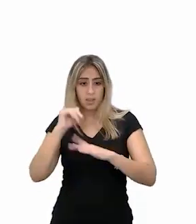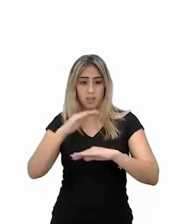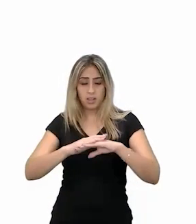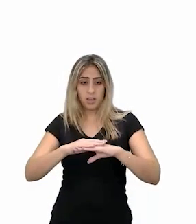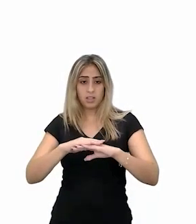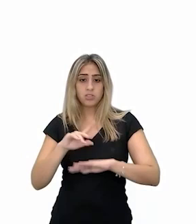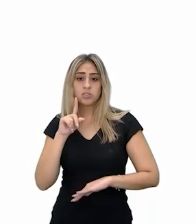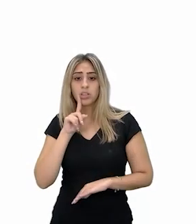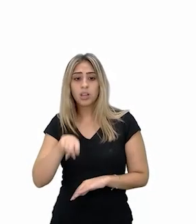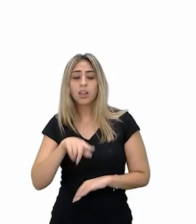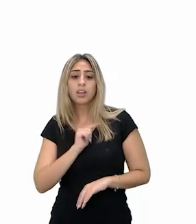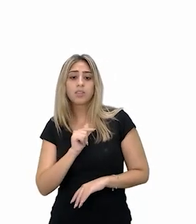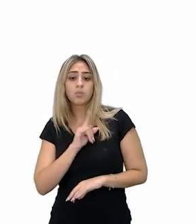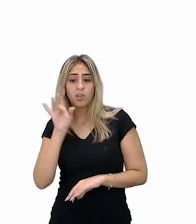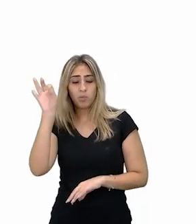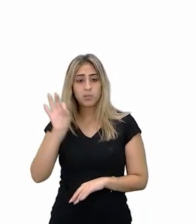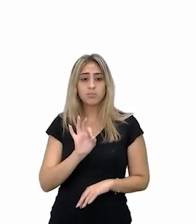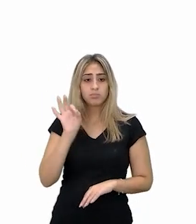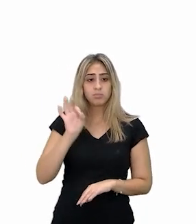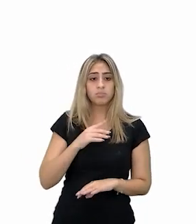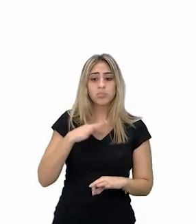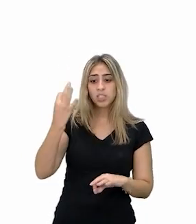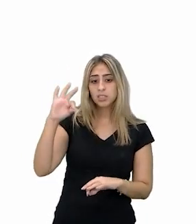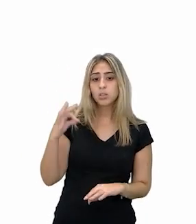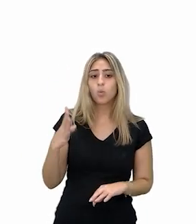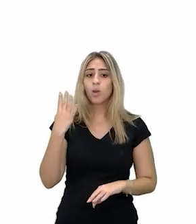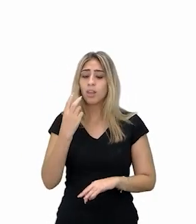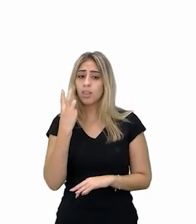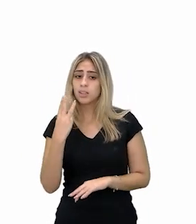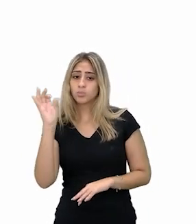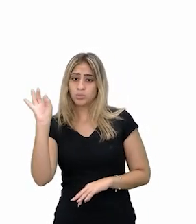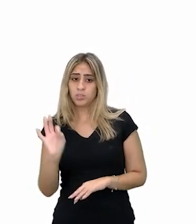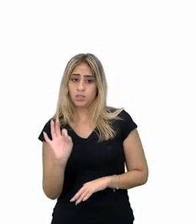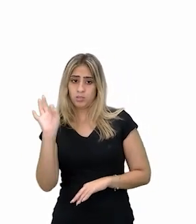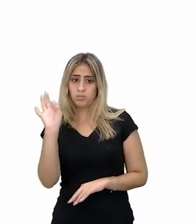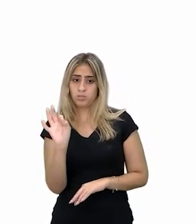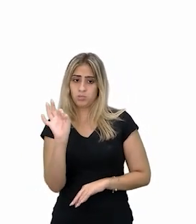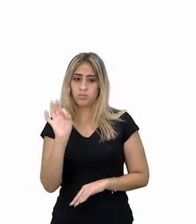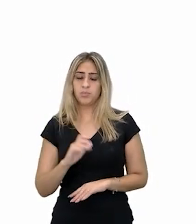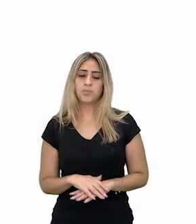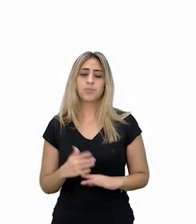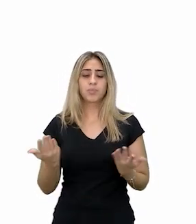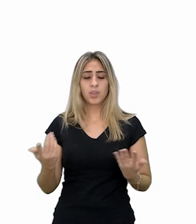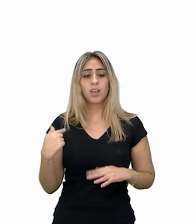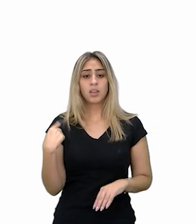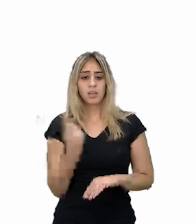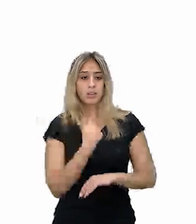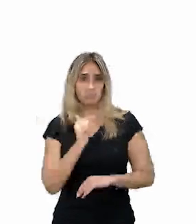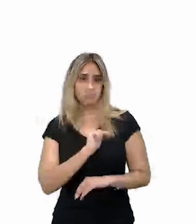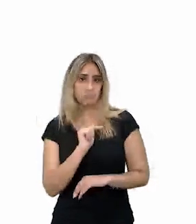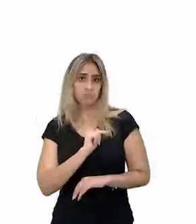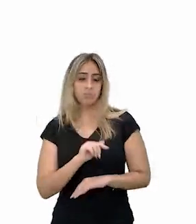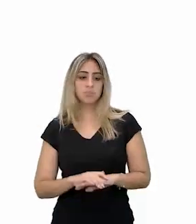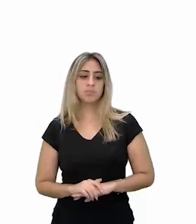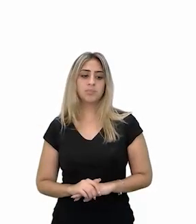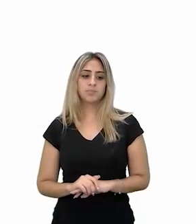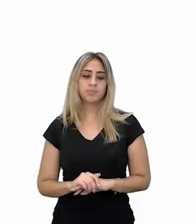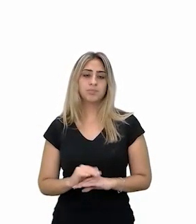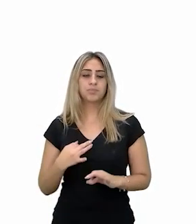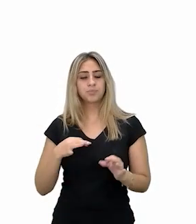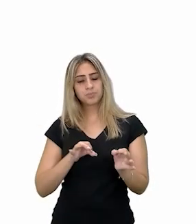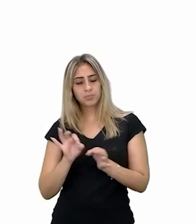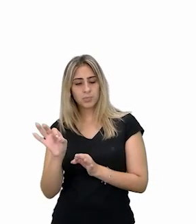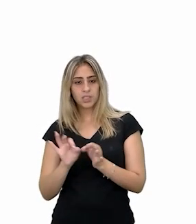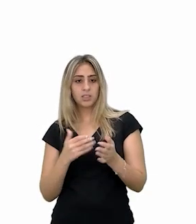habilidade, ela teve uma porcentagem de acerto de 43%, certo? E aí, vamos lá, planejar,